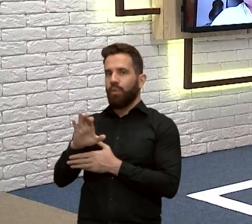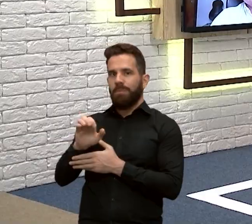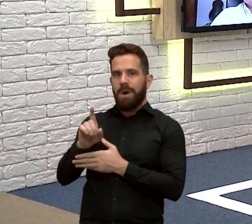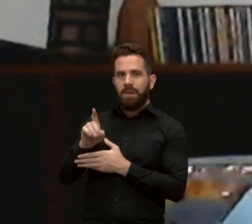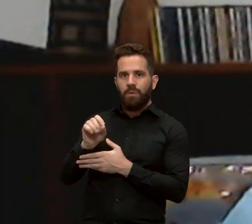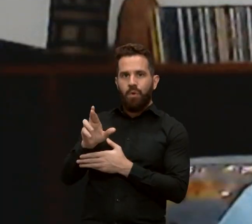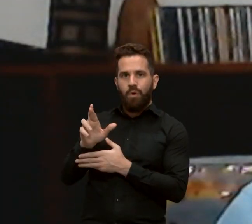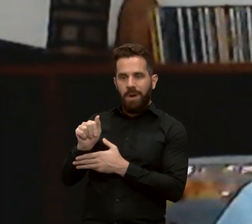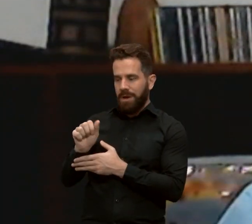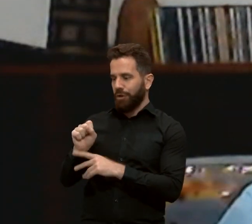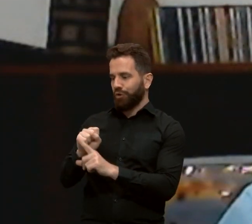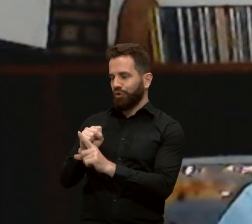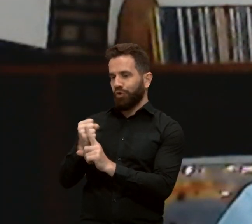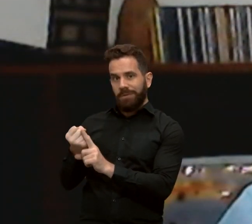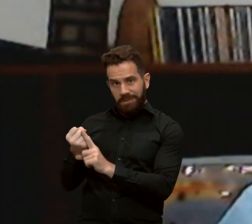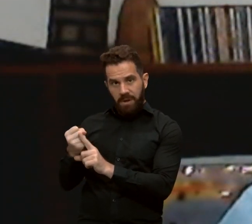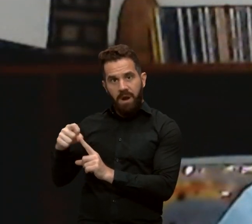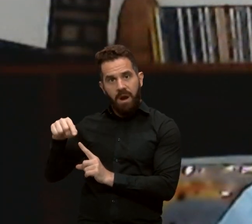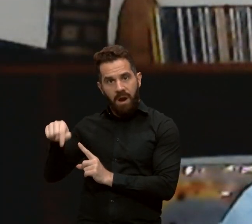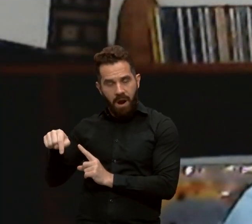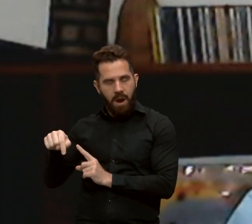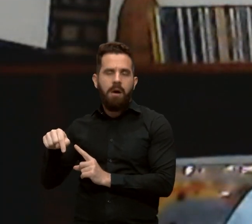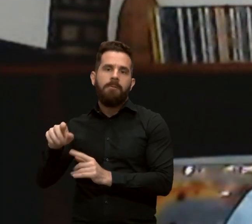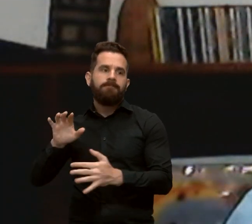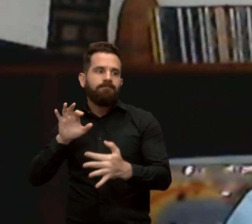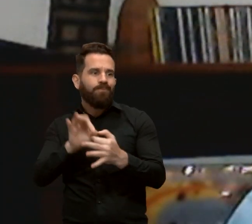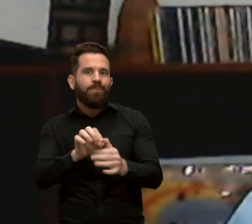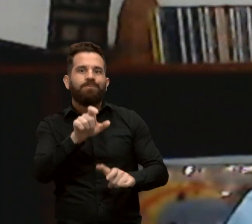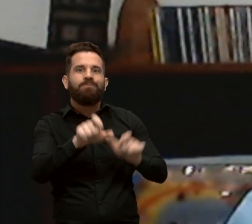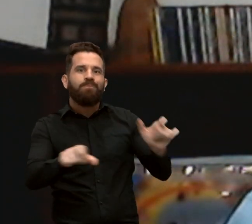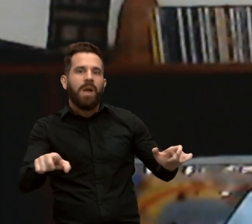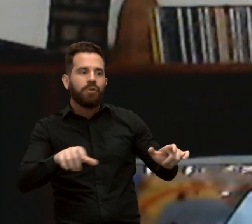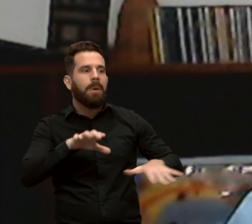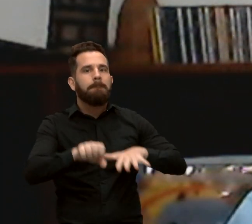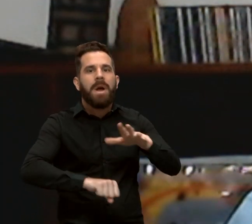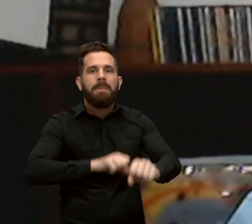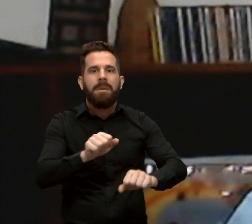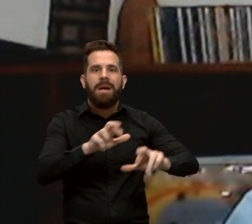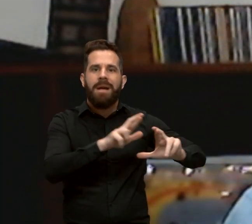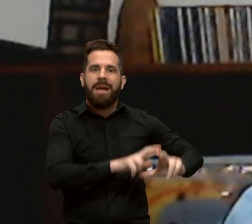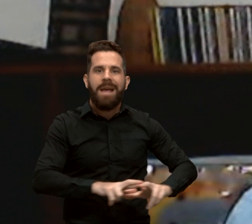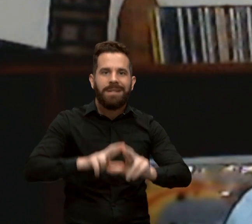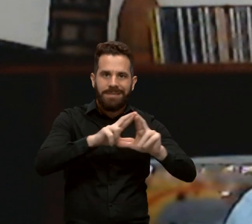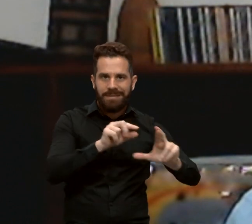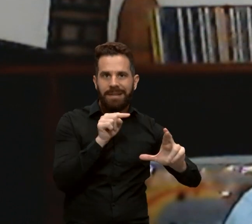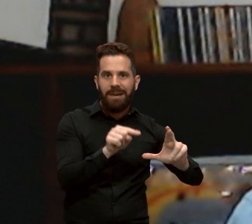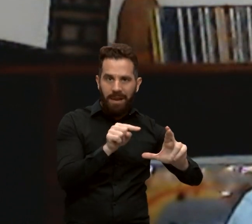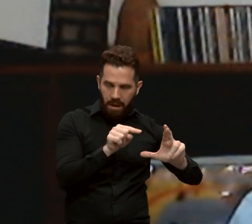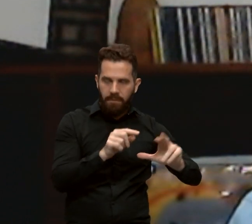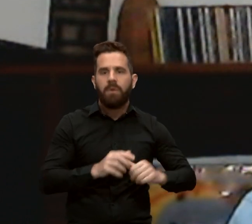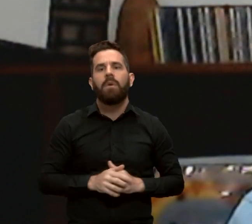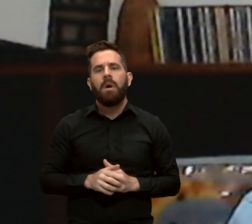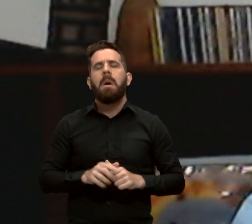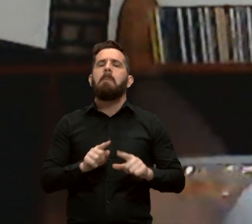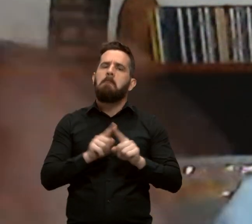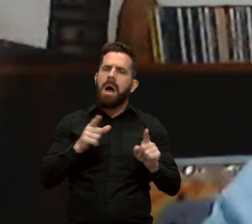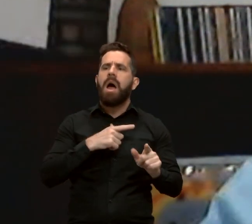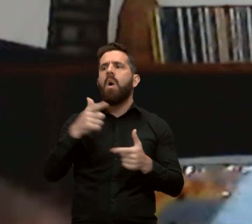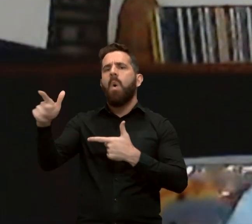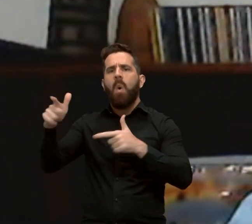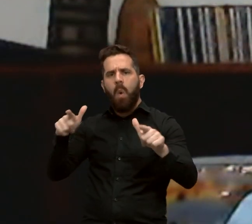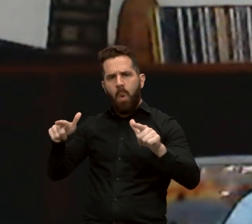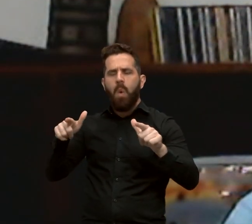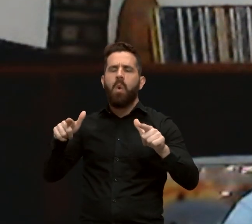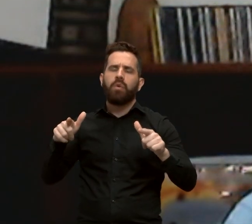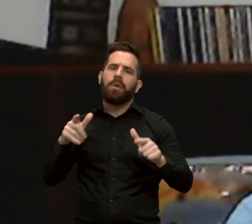reciclável, né? Mas também já em outras oportunidades conseguimos atender aí outros segmentos, como as